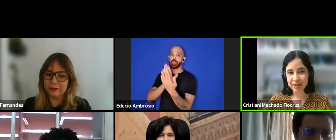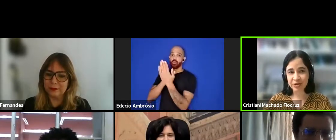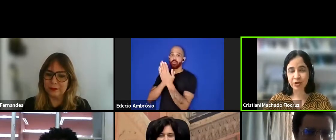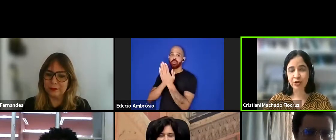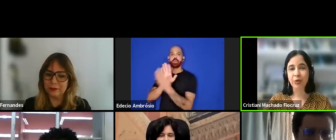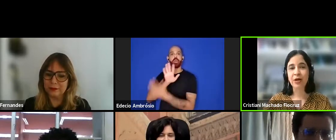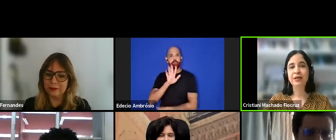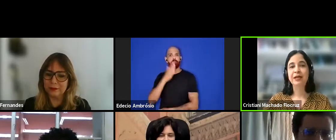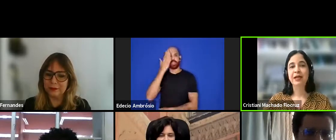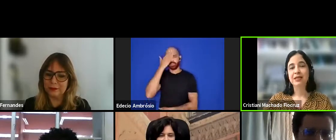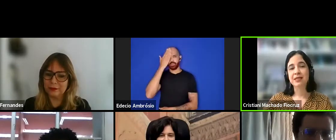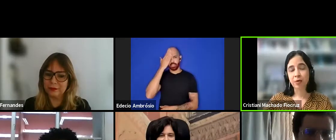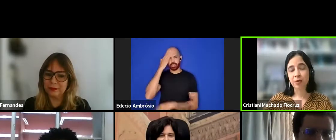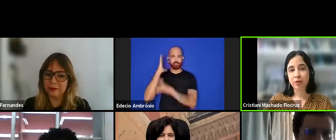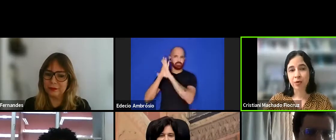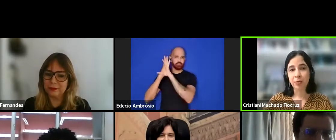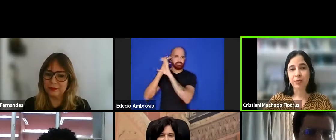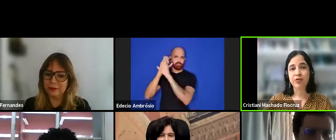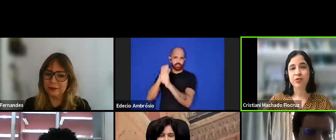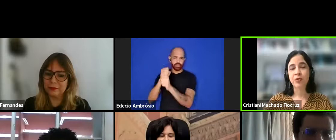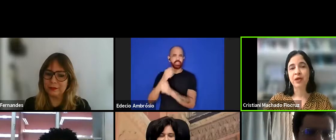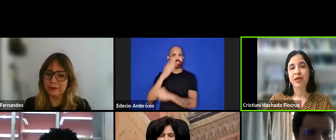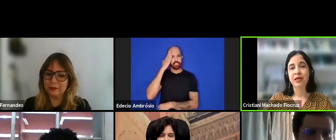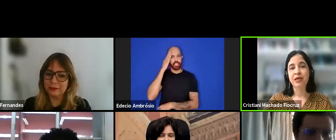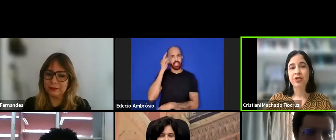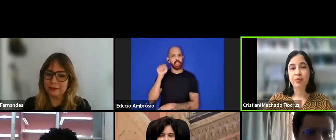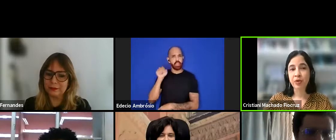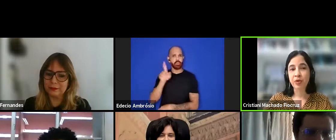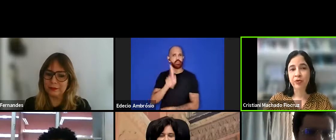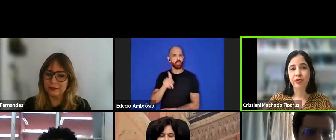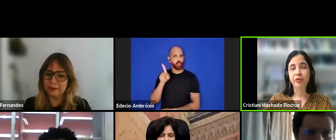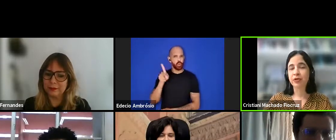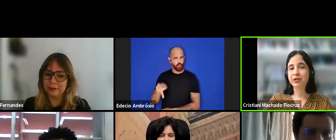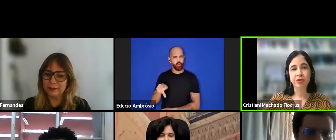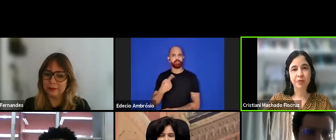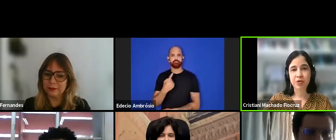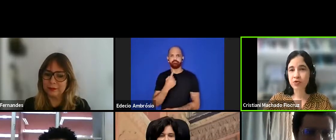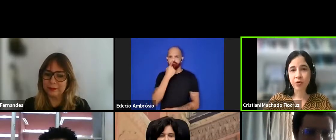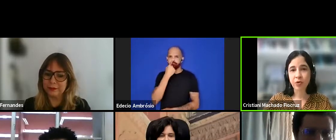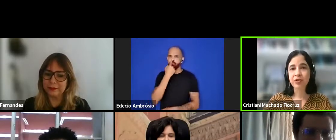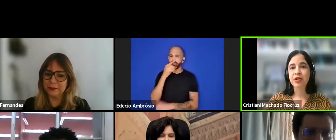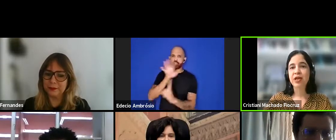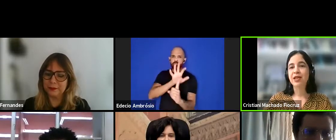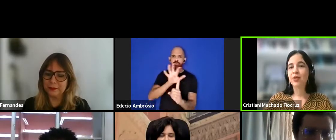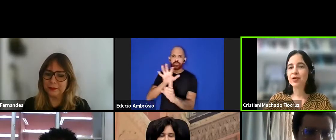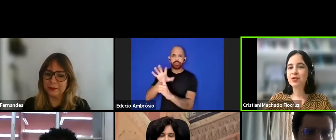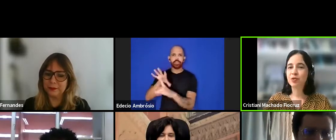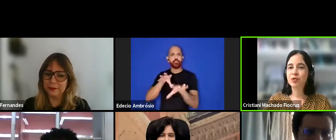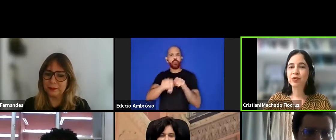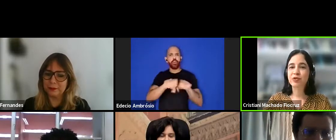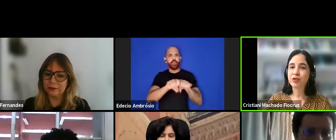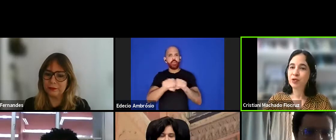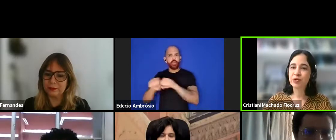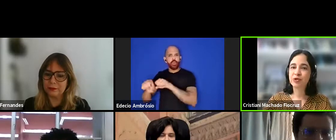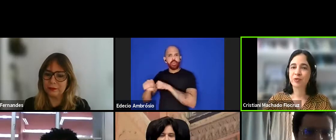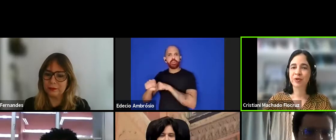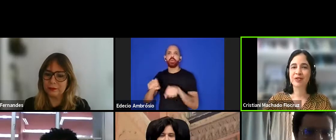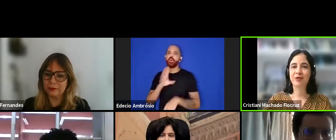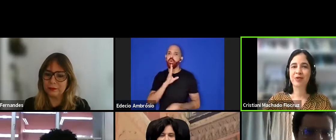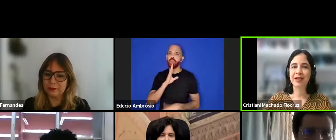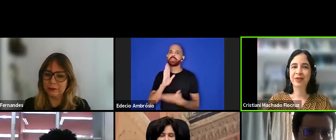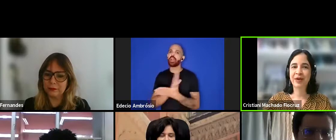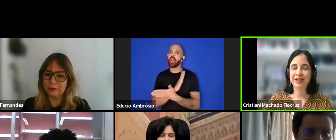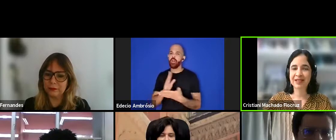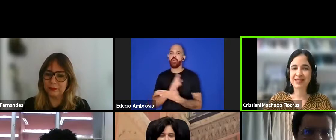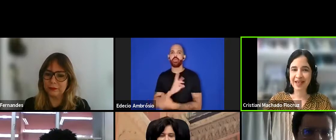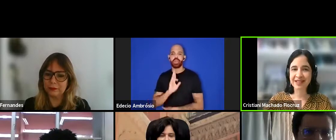sei da sua trajetória, sei quanto ele é um professor que inspirou e formou tantas pessoas, e conheço alguns dos frutos, como a